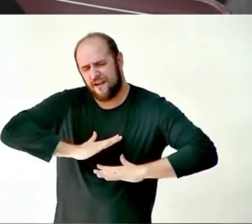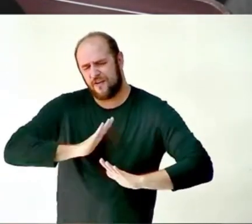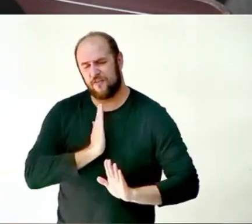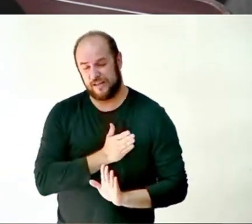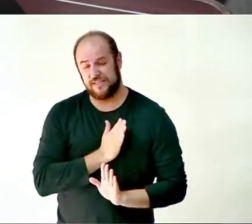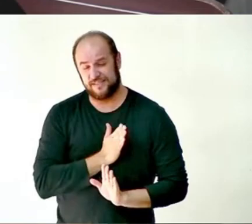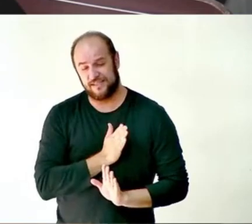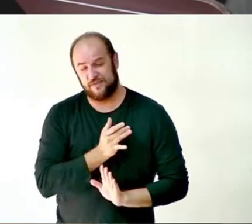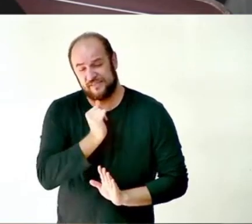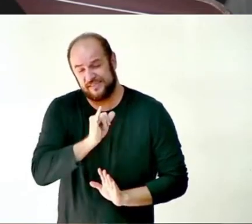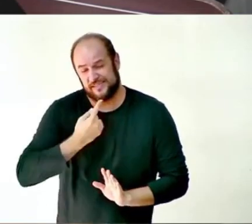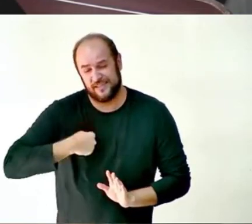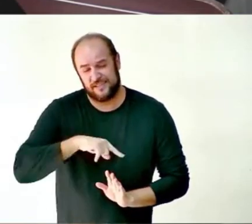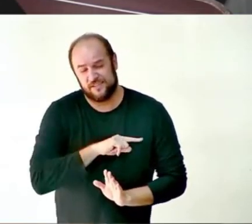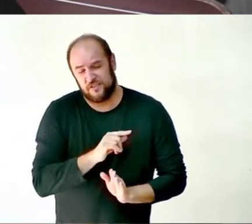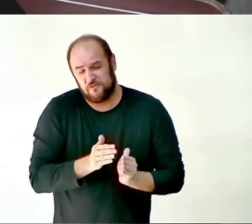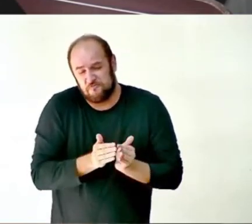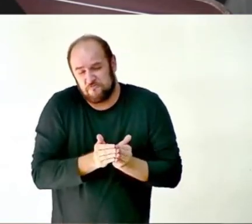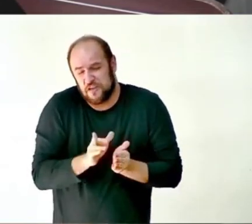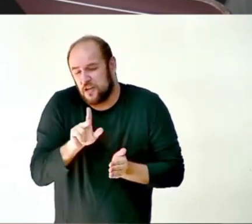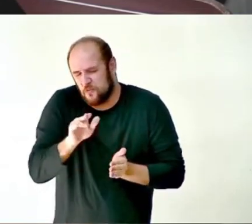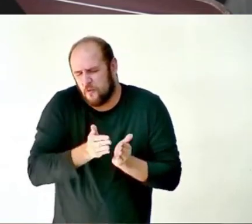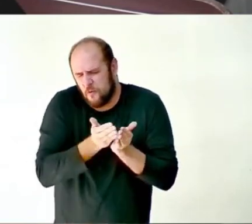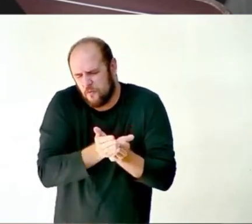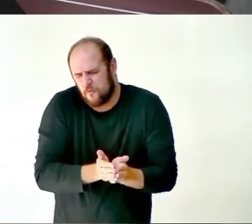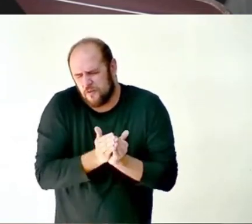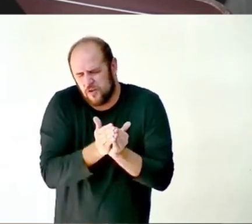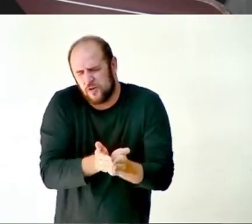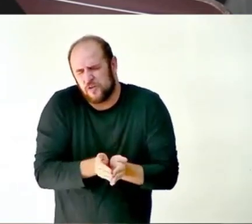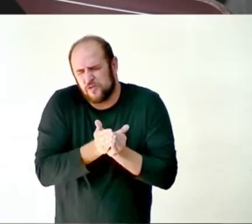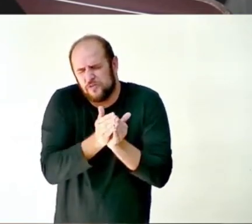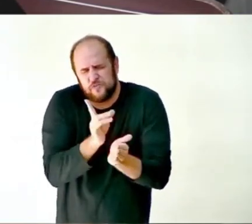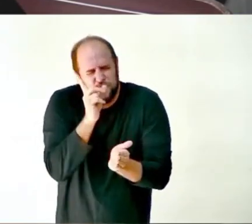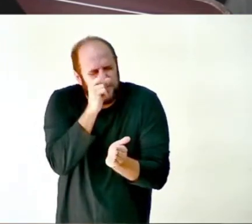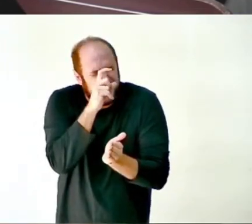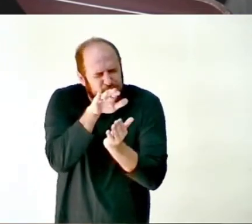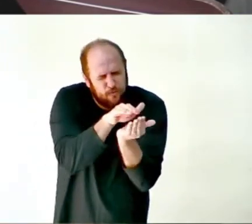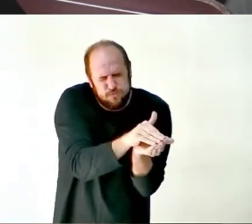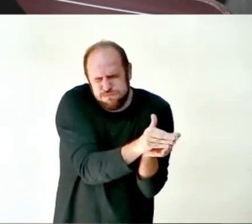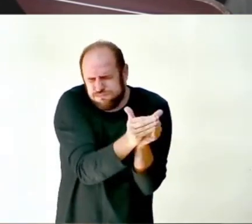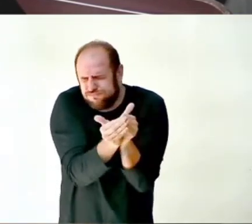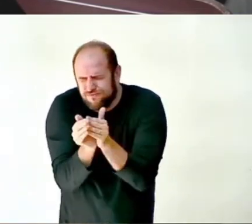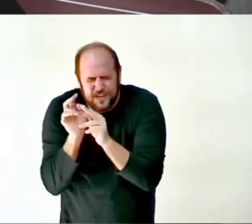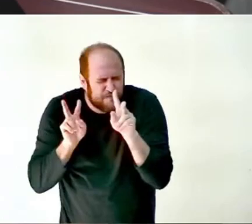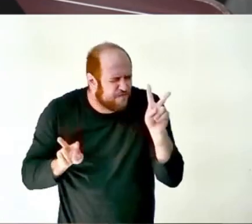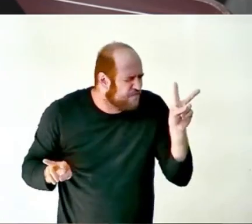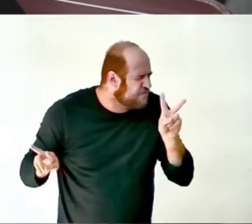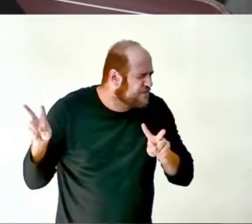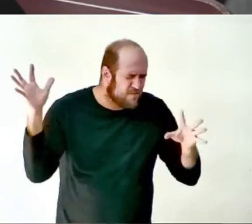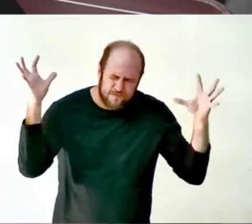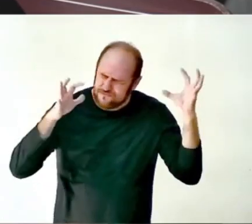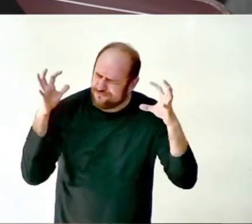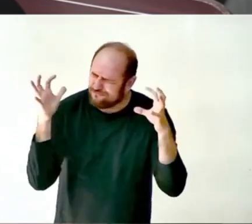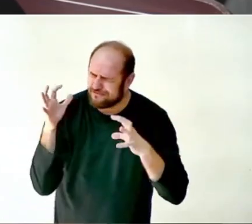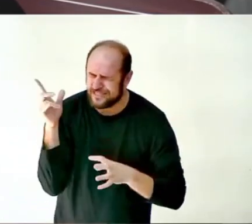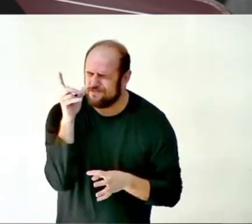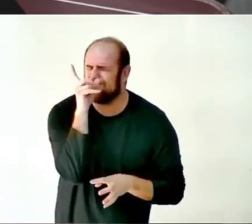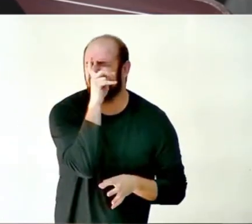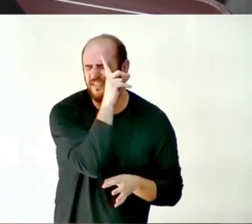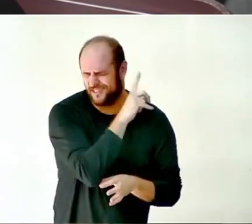que nós estejamos em um barquinho com uma tempestade enorme ao nosso redor. Às vezes os